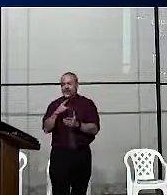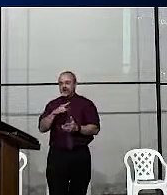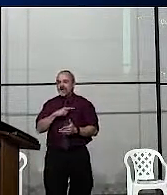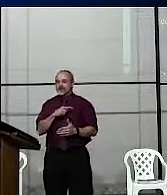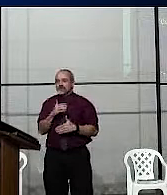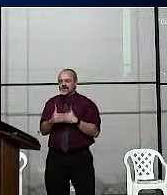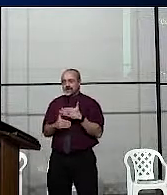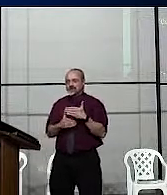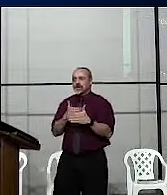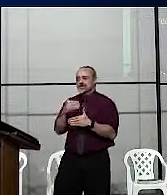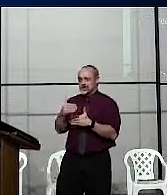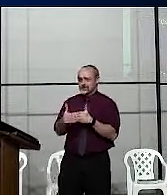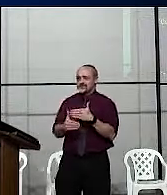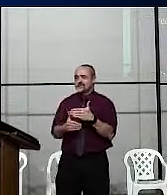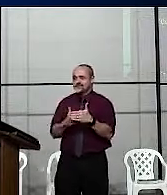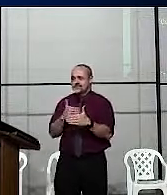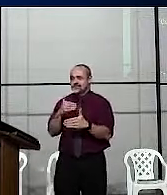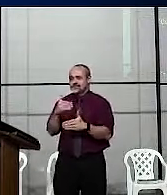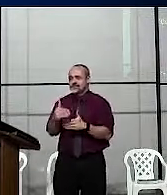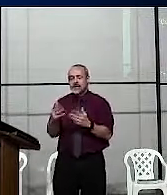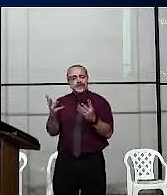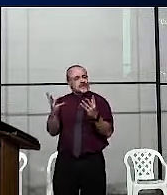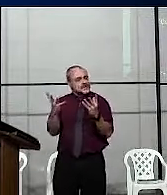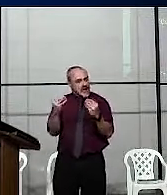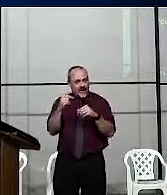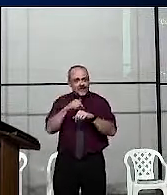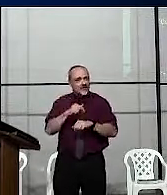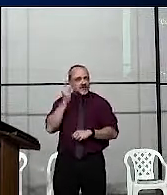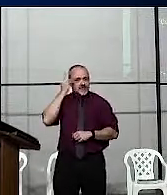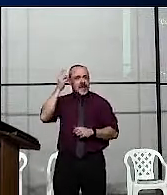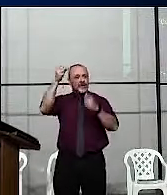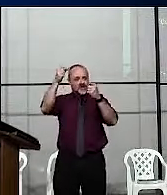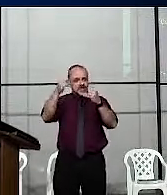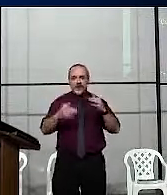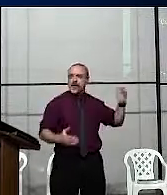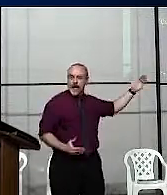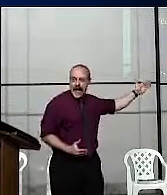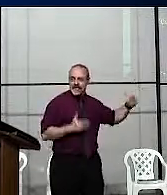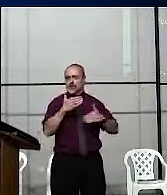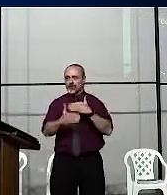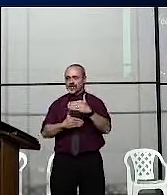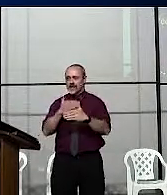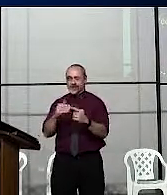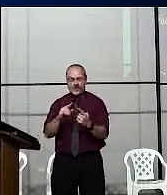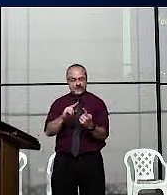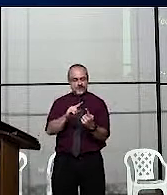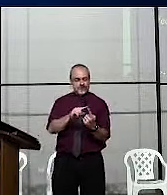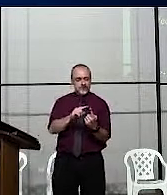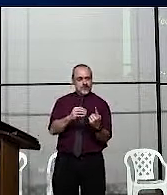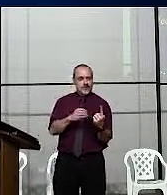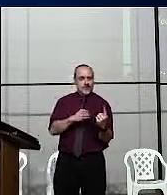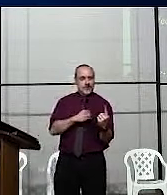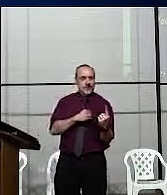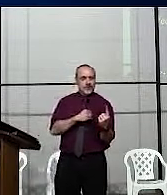Na Bíblia temos esse processo. Tantas vezes Deus explica esse processo.